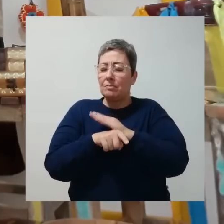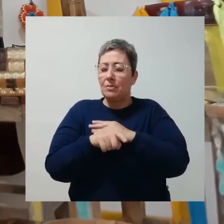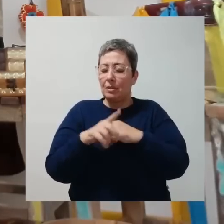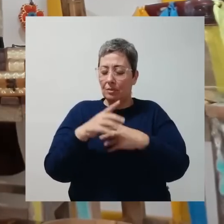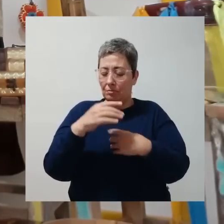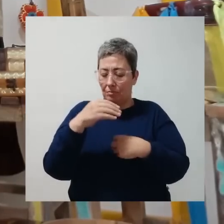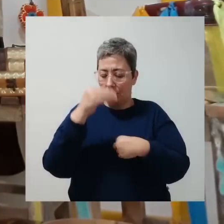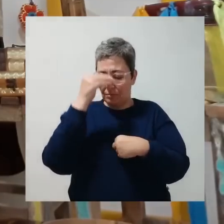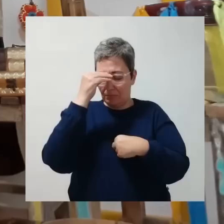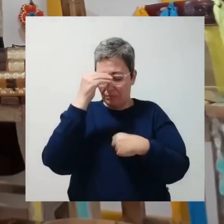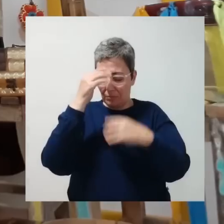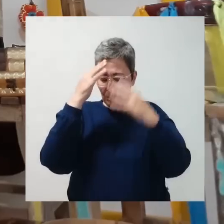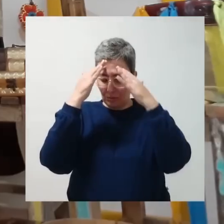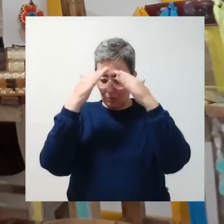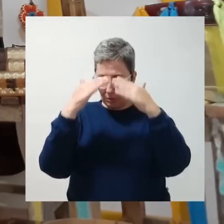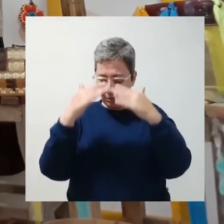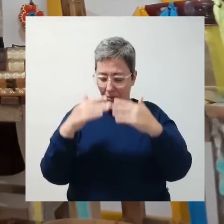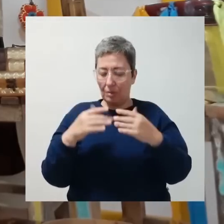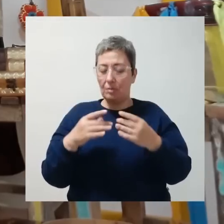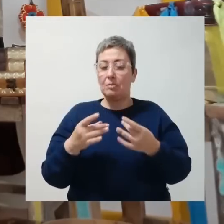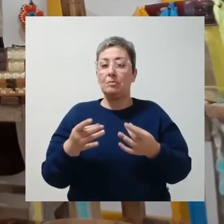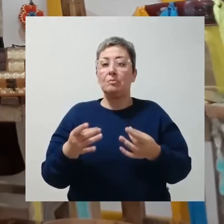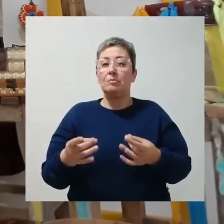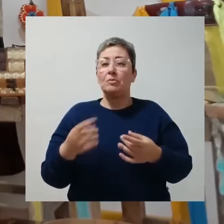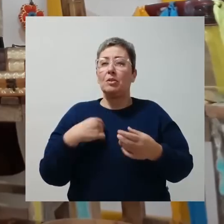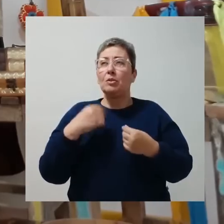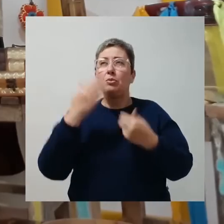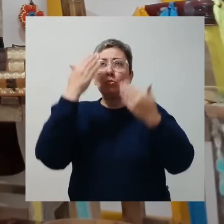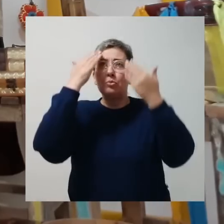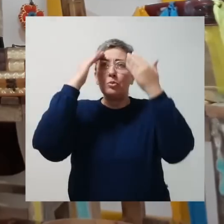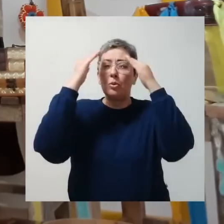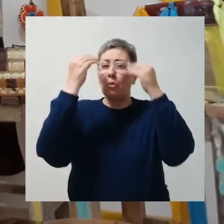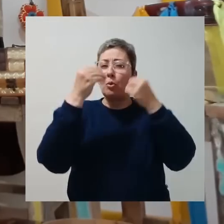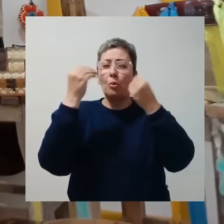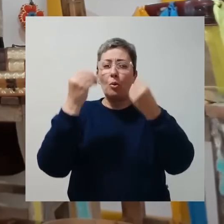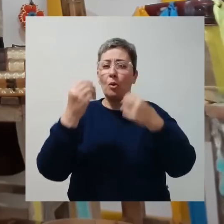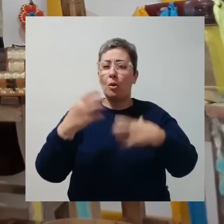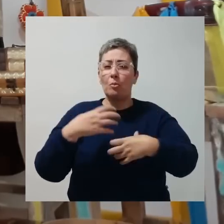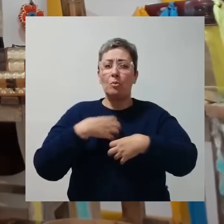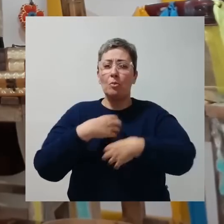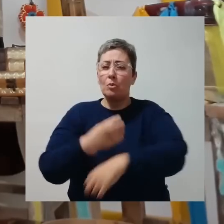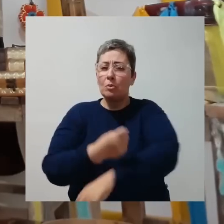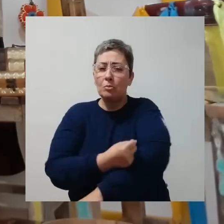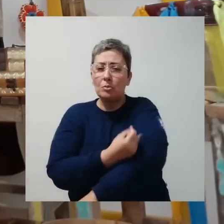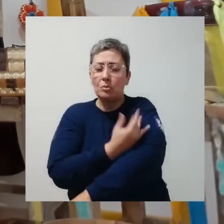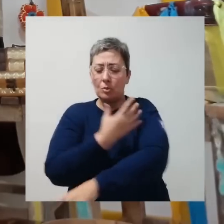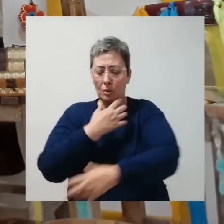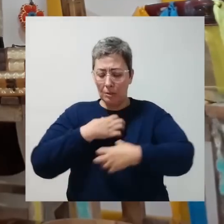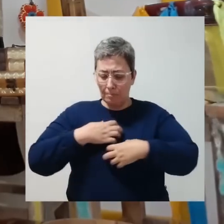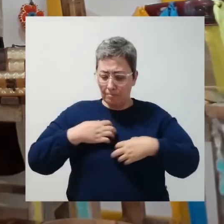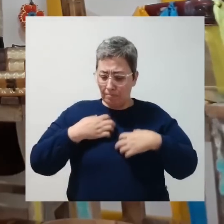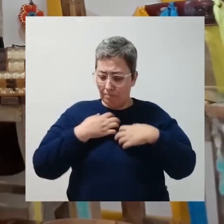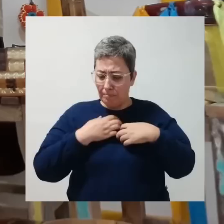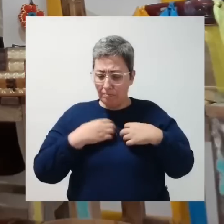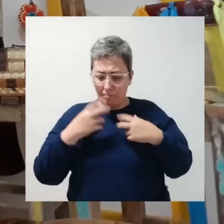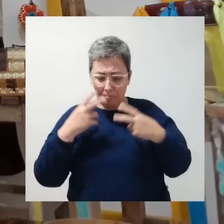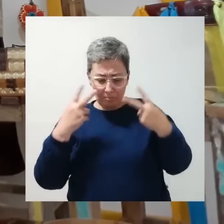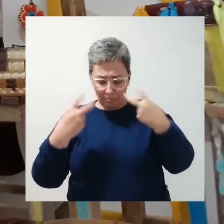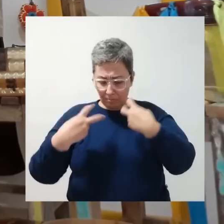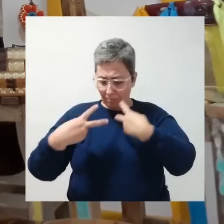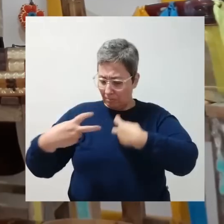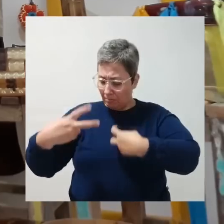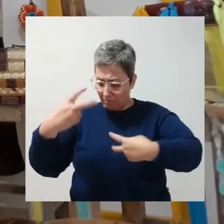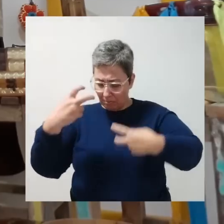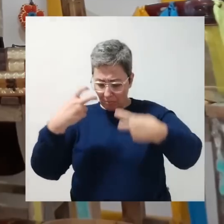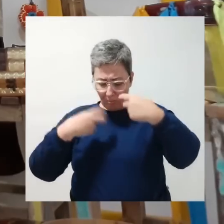consigo mesmo, compreendendo suas emoções, suas sensações, ouvindo e